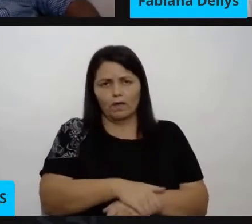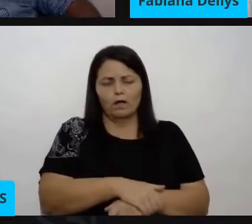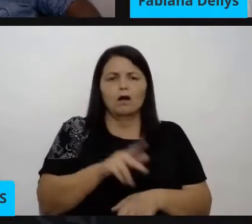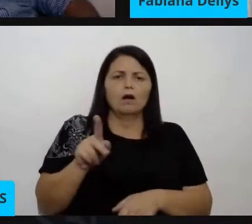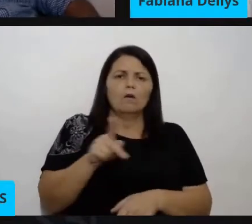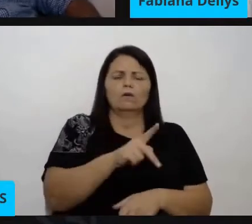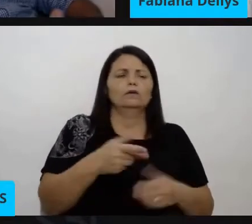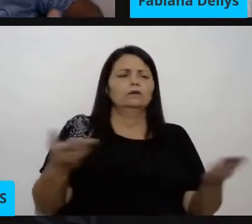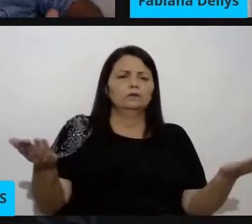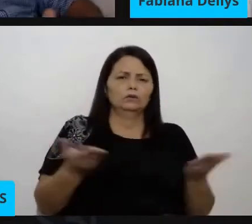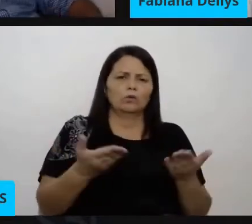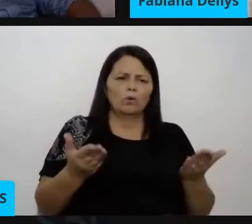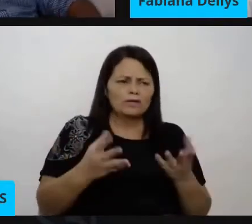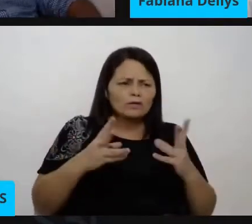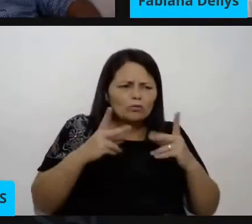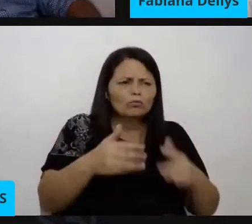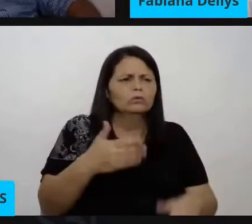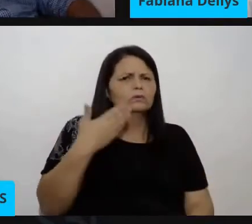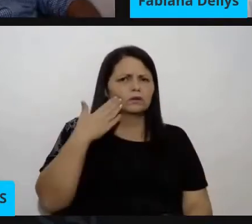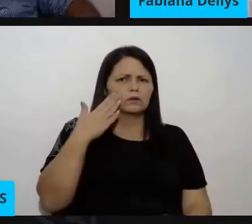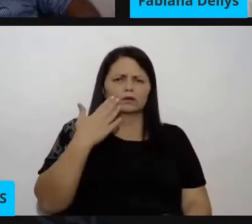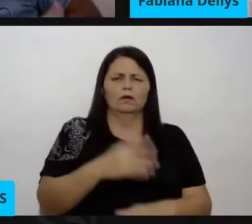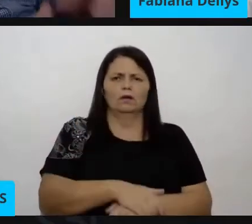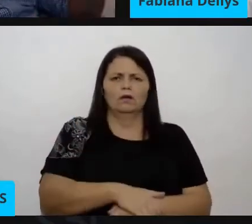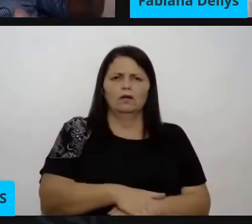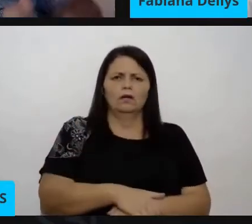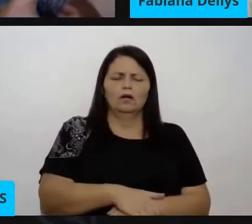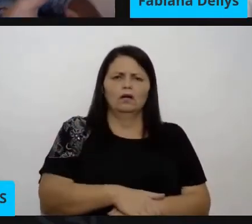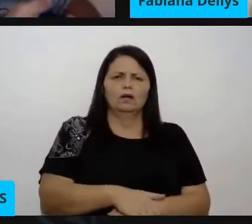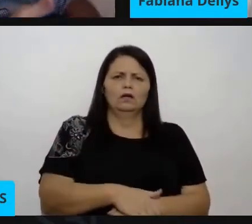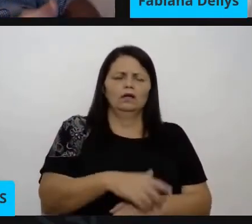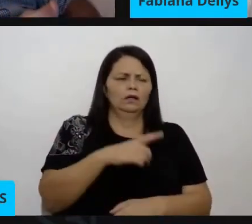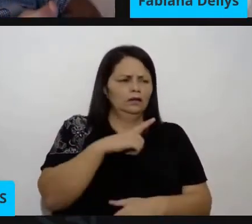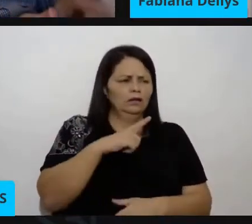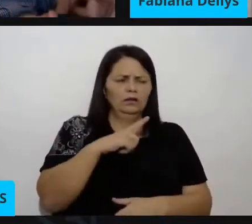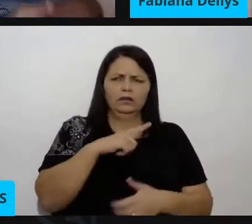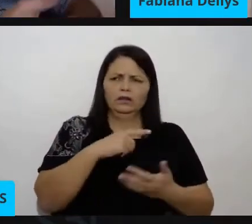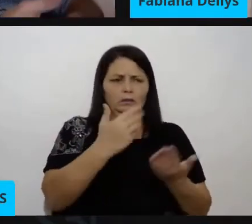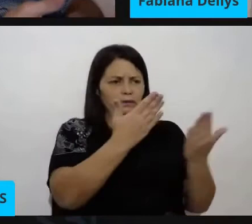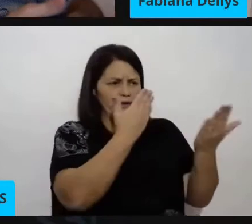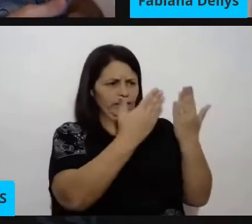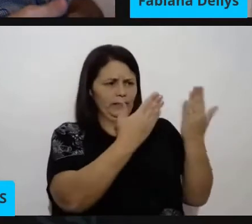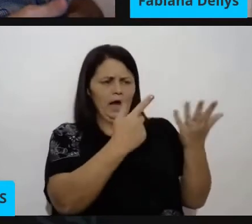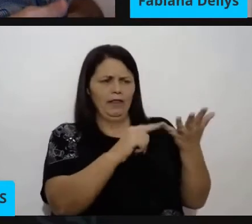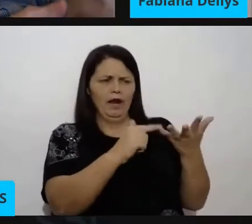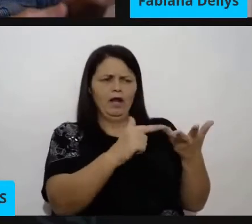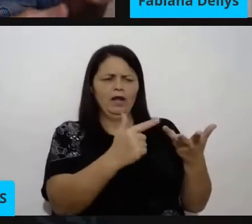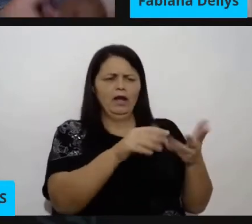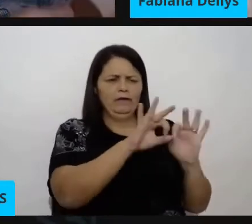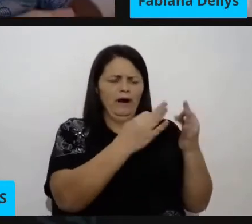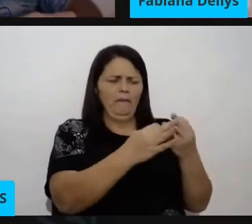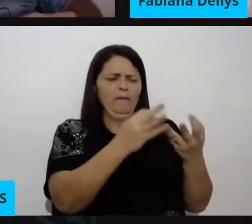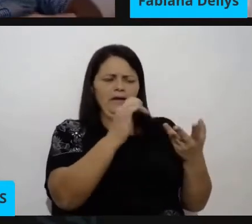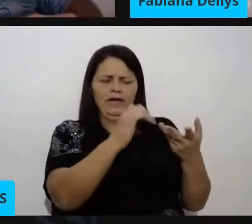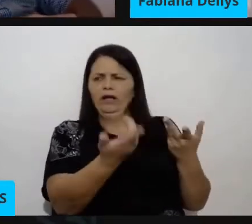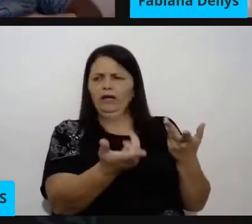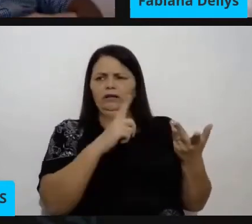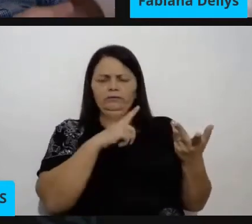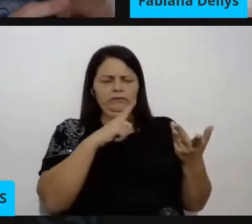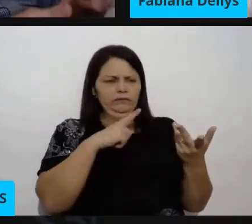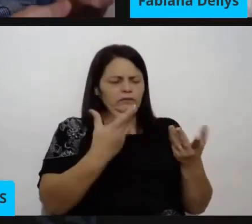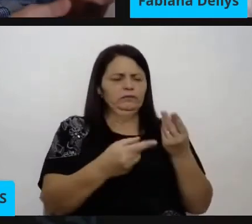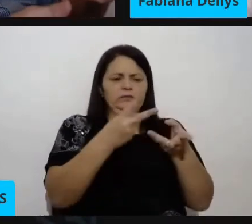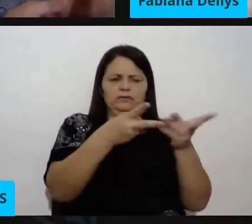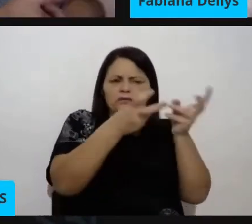professor hoje tem que saber de tudo. Ele tem que saber de psiquiatria, ele tem que saber de família, ele tem que